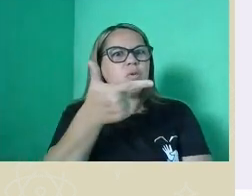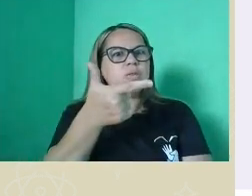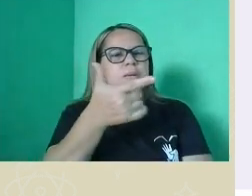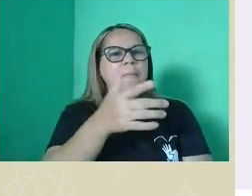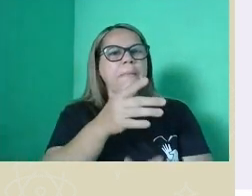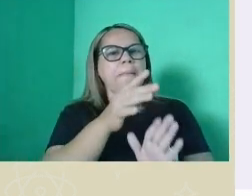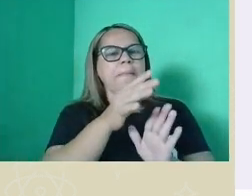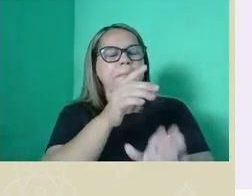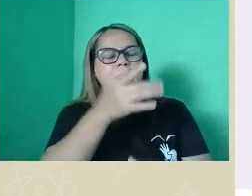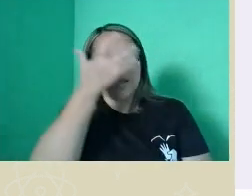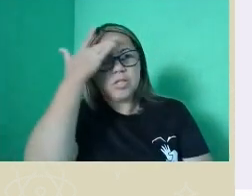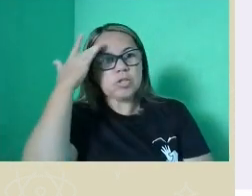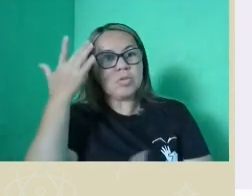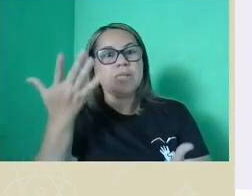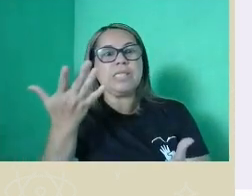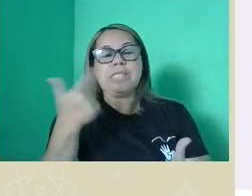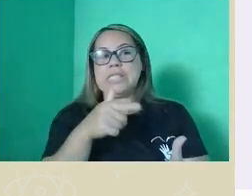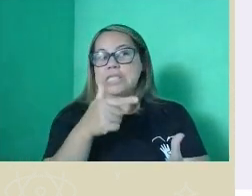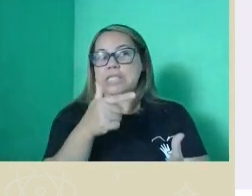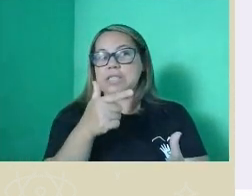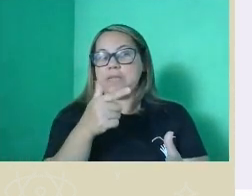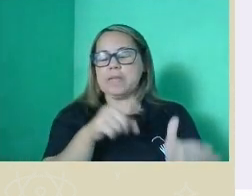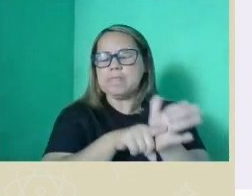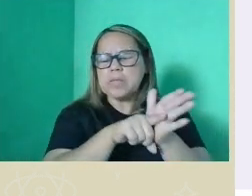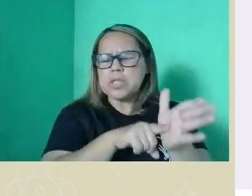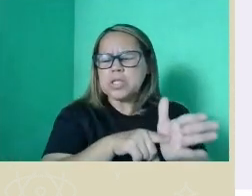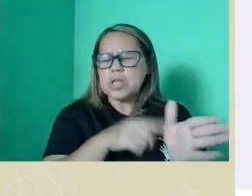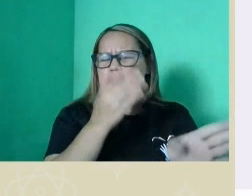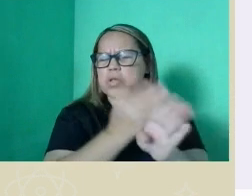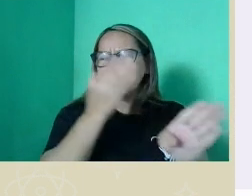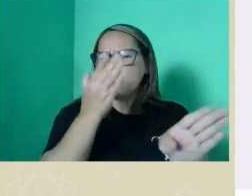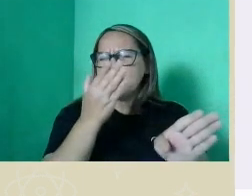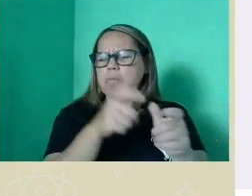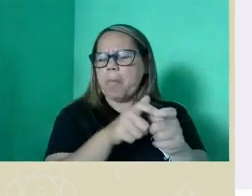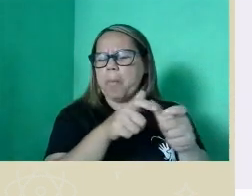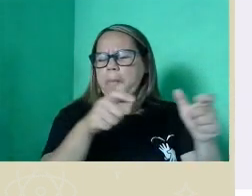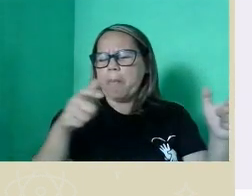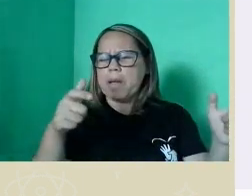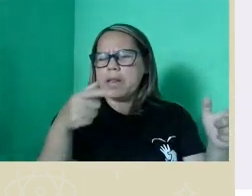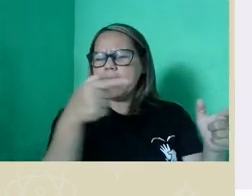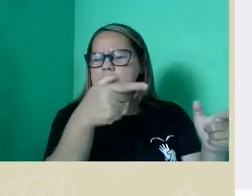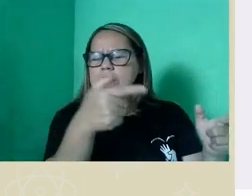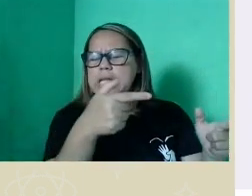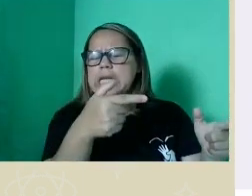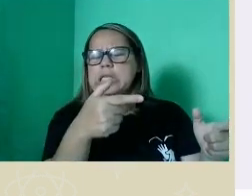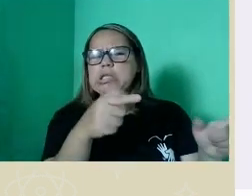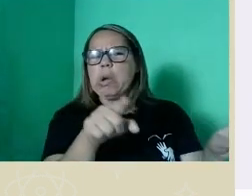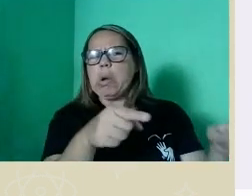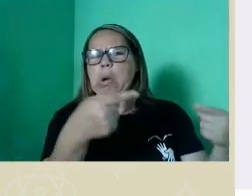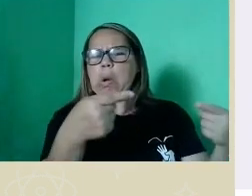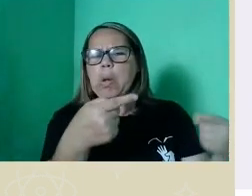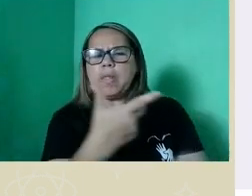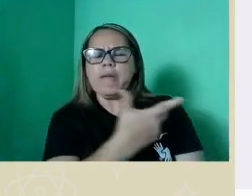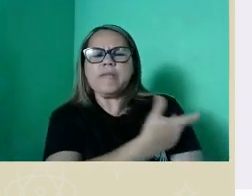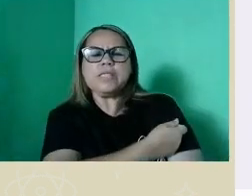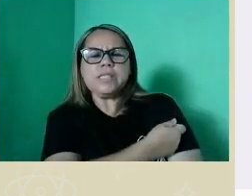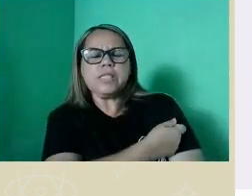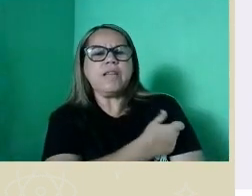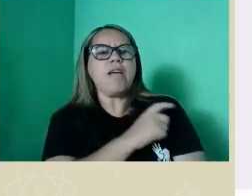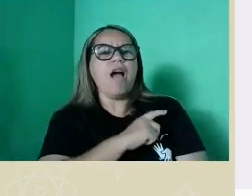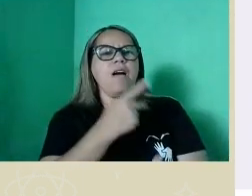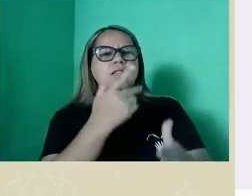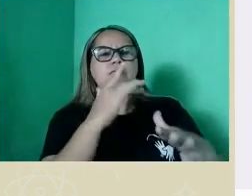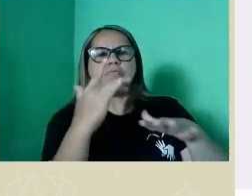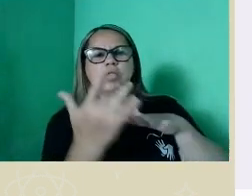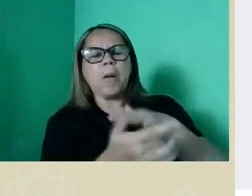assim os investigadores descobriram que a maioria dessas conspirações anti-vacinas que circulam nas redes sociais podem